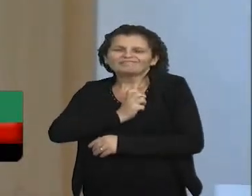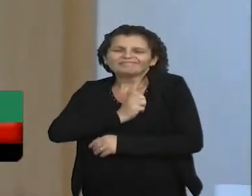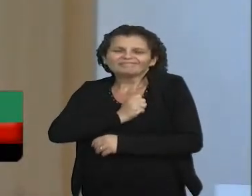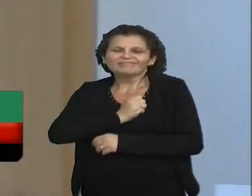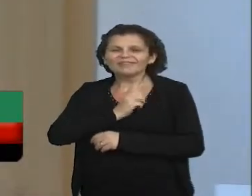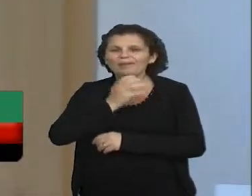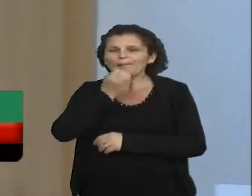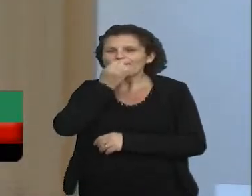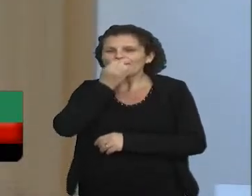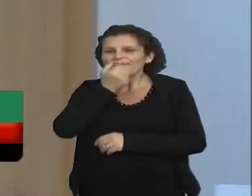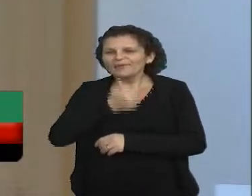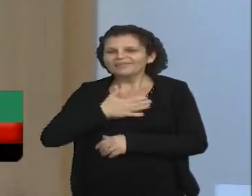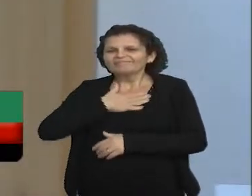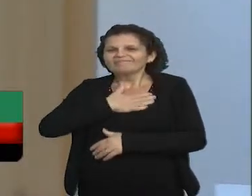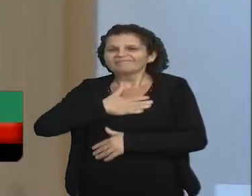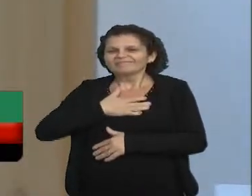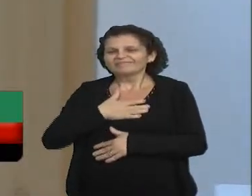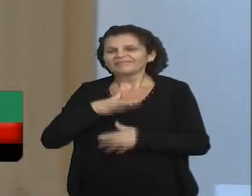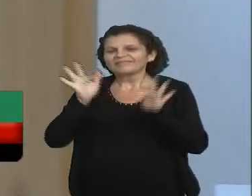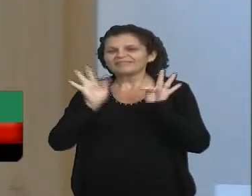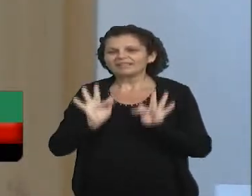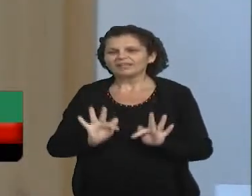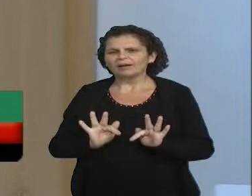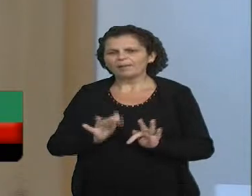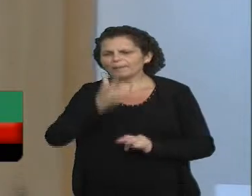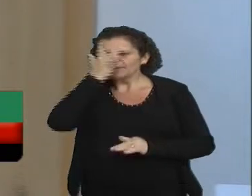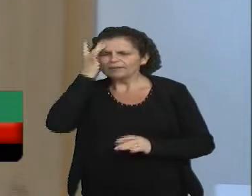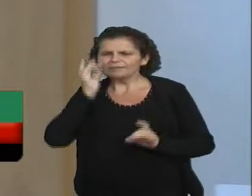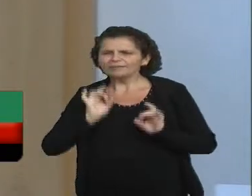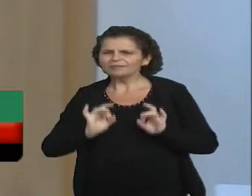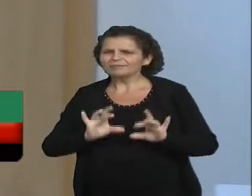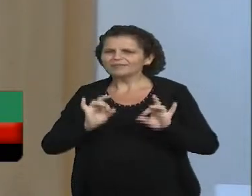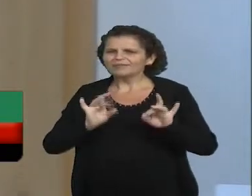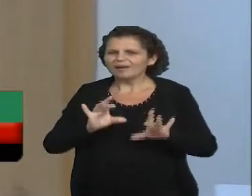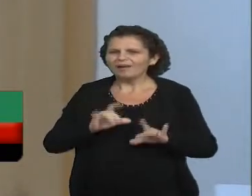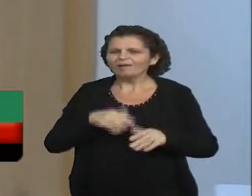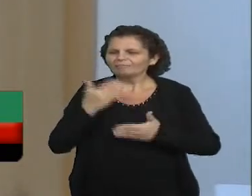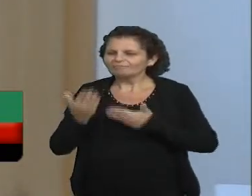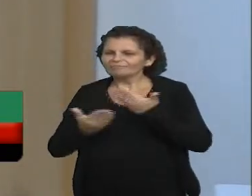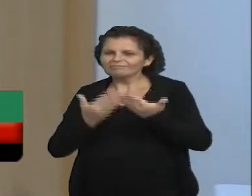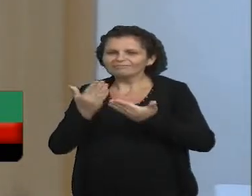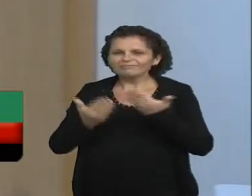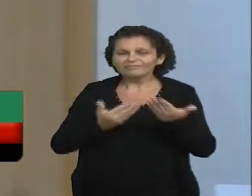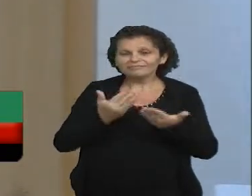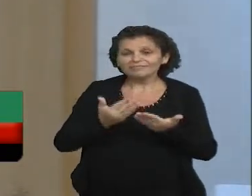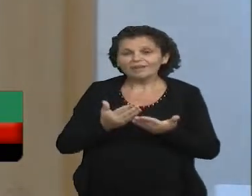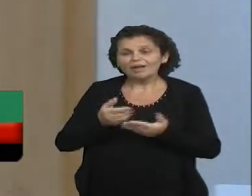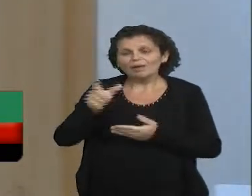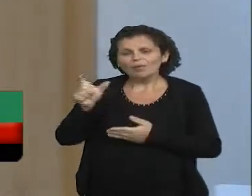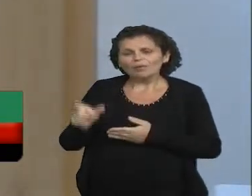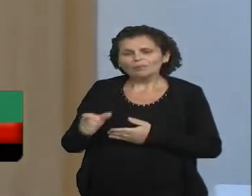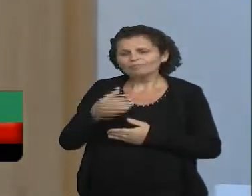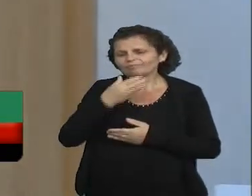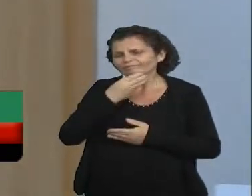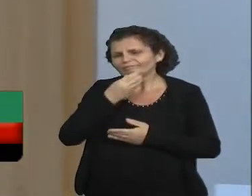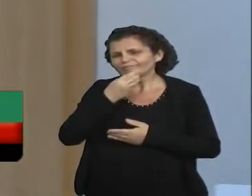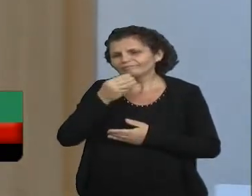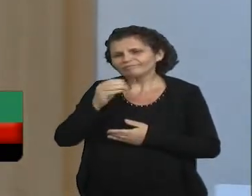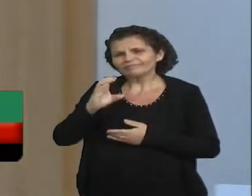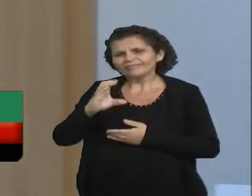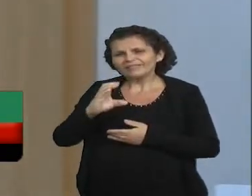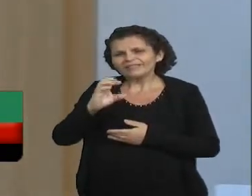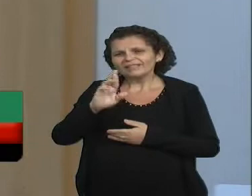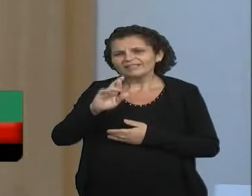né? Quando a gente fala de pessoas tão especiais no serviço público, e falar do César, é